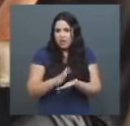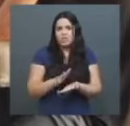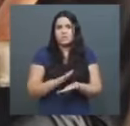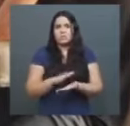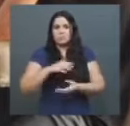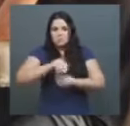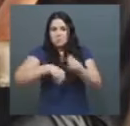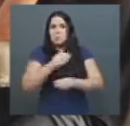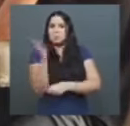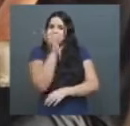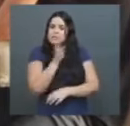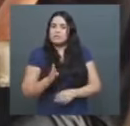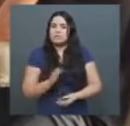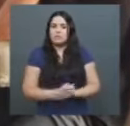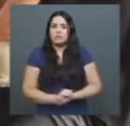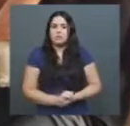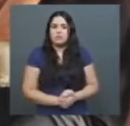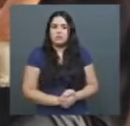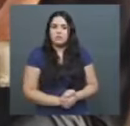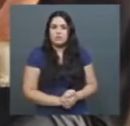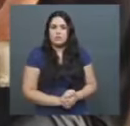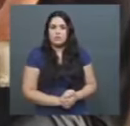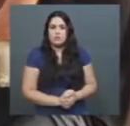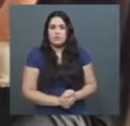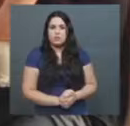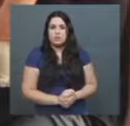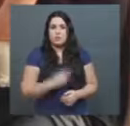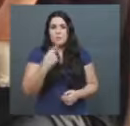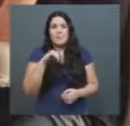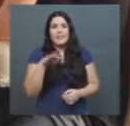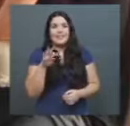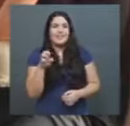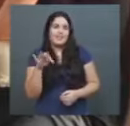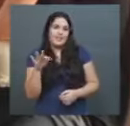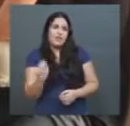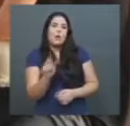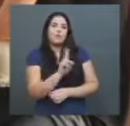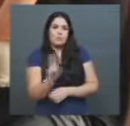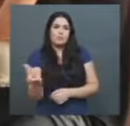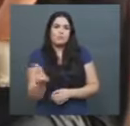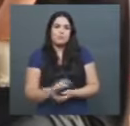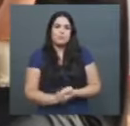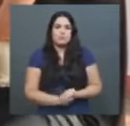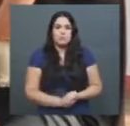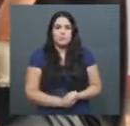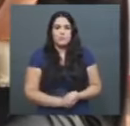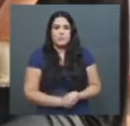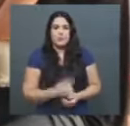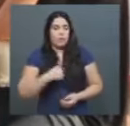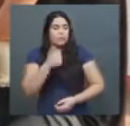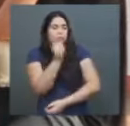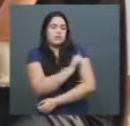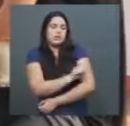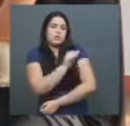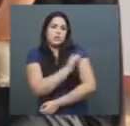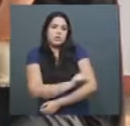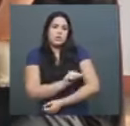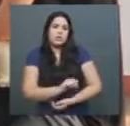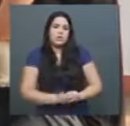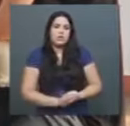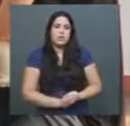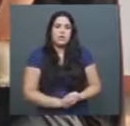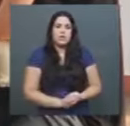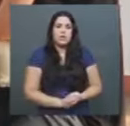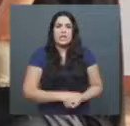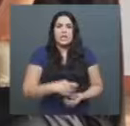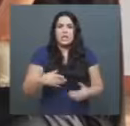bem brasileira, digamos assim, vários gêneros musicais, que se chama Pietá. É uma banda, ela nasceu no Rio de Janeiro, mas ela tem os componentes